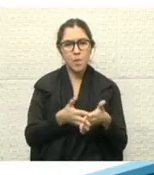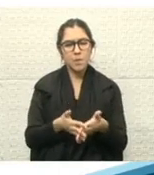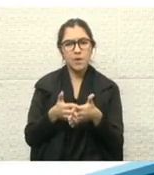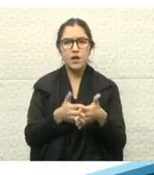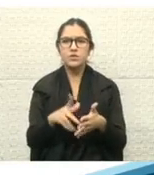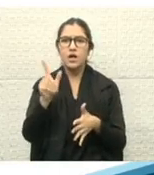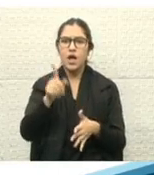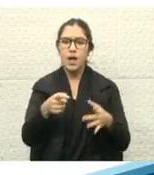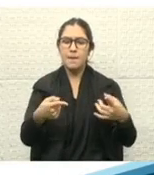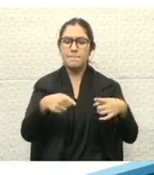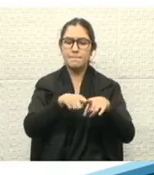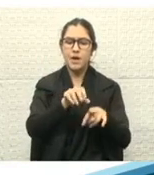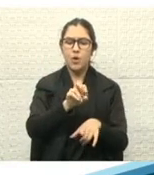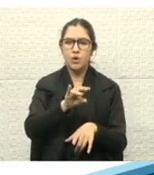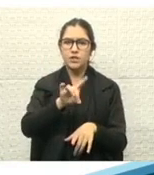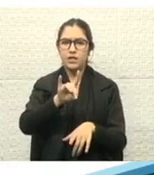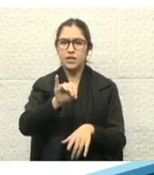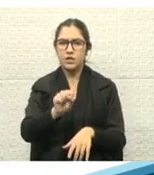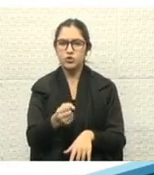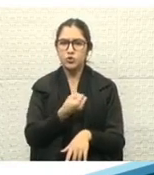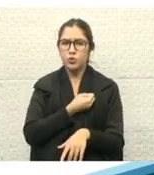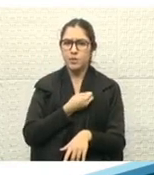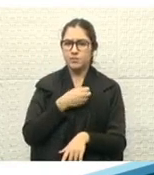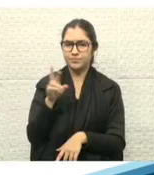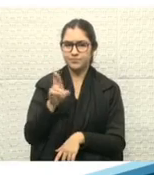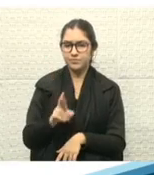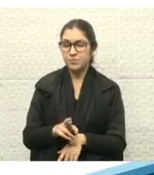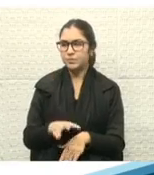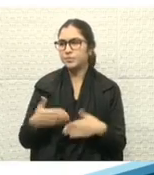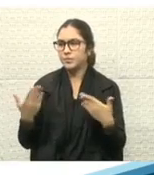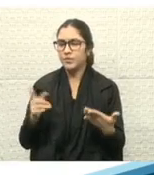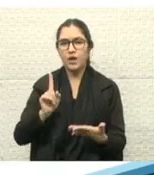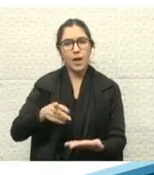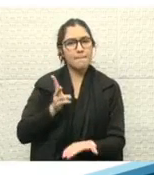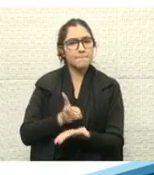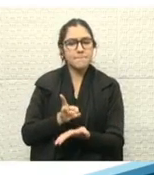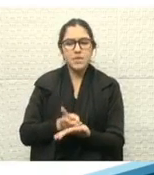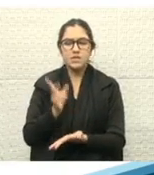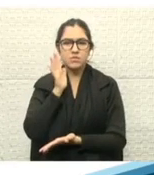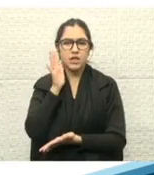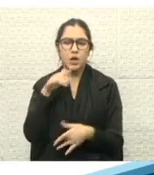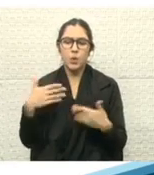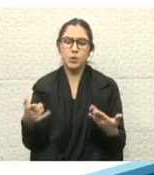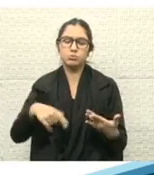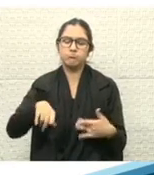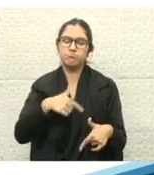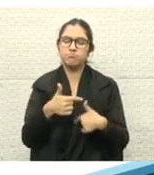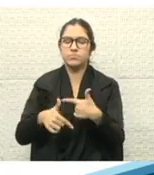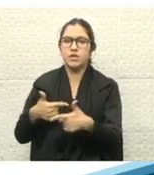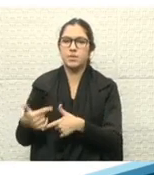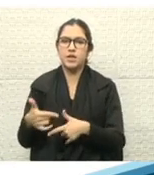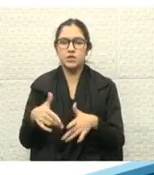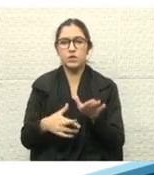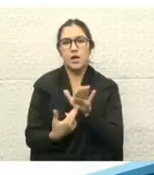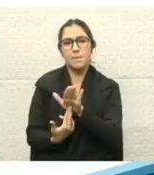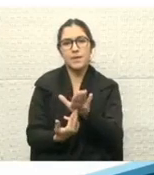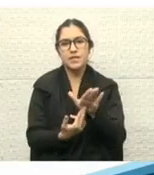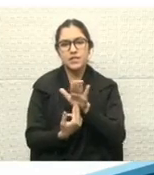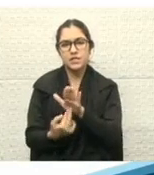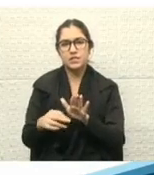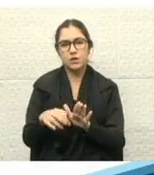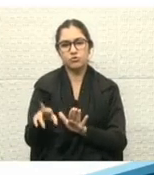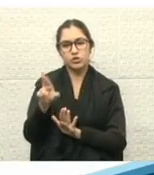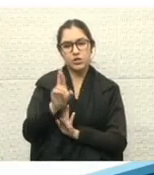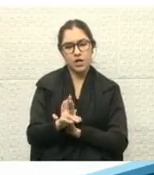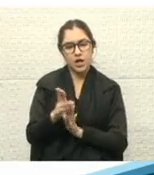são pares ordenados de números reais. Então, é a mesma ideia quando nós trabalhamos com a representação de